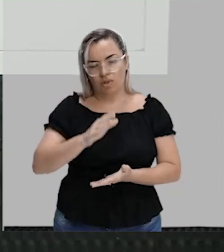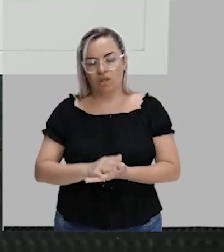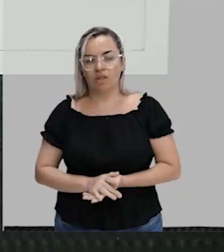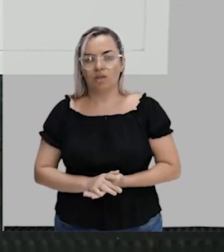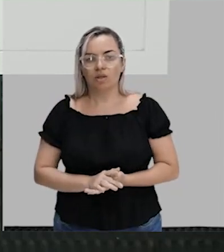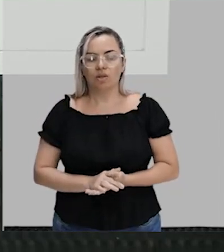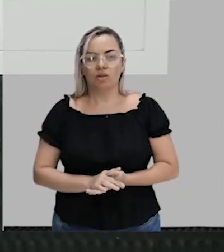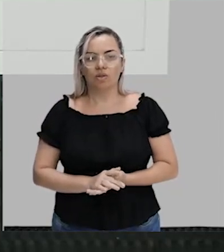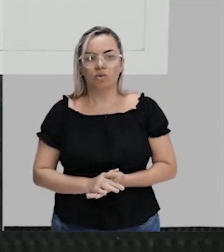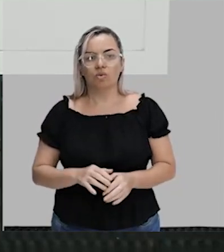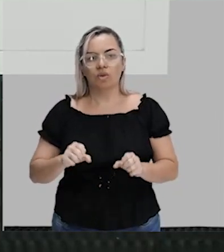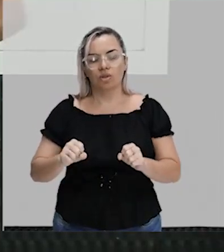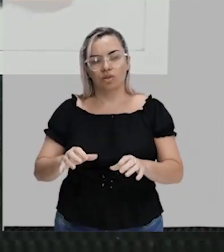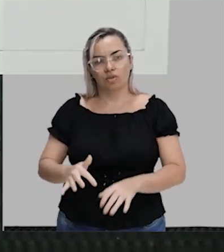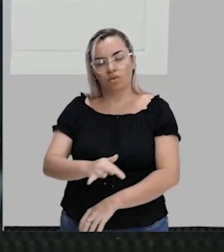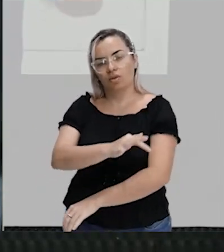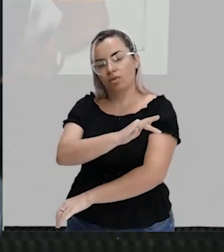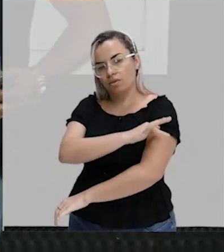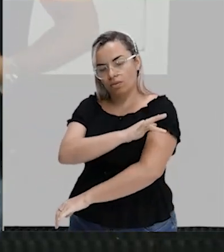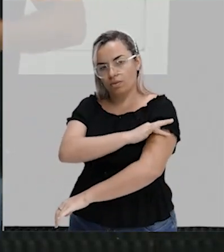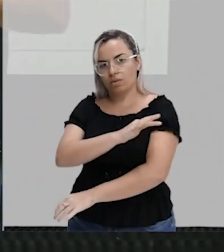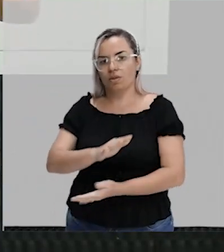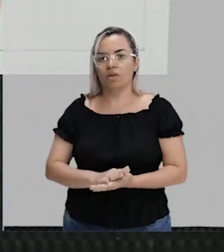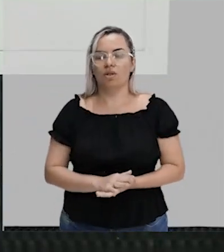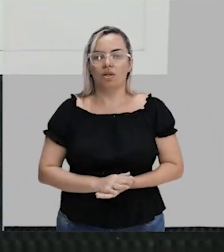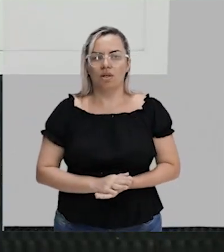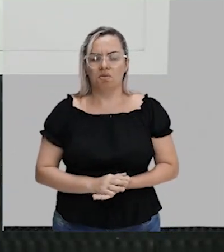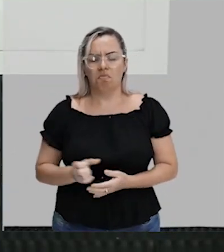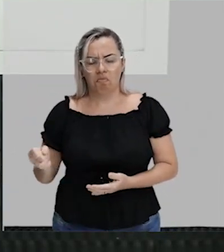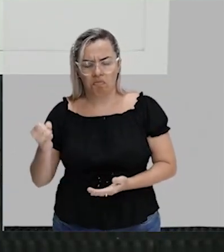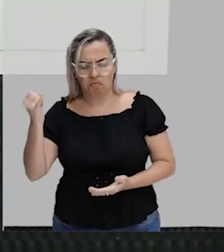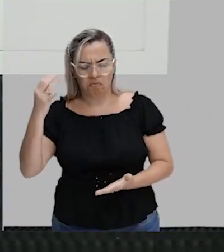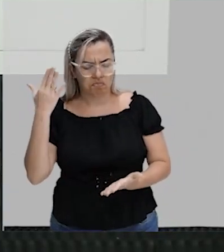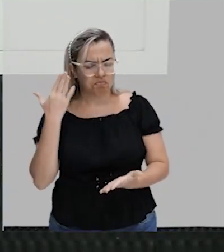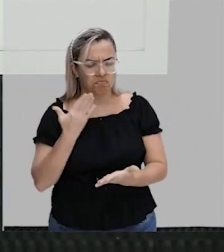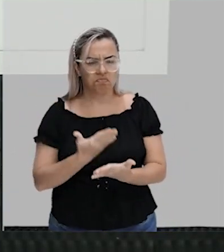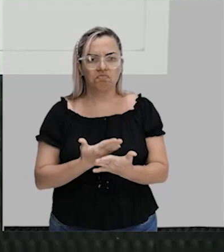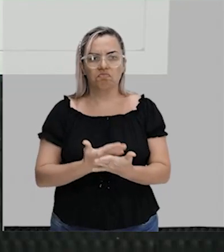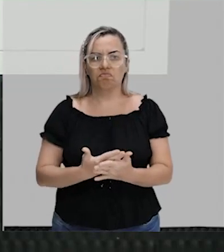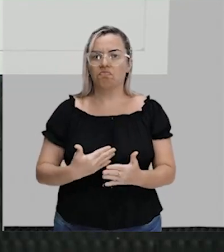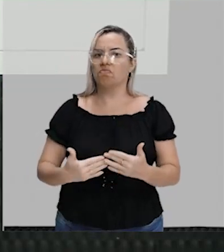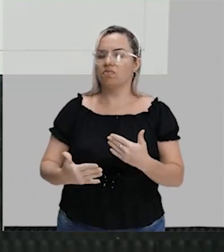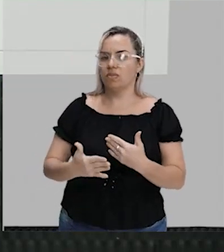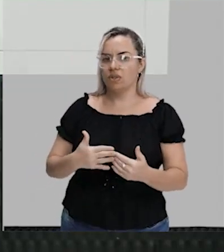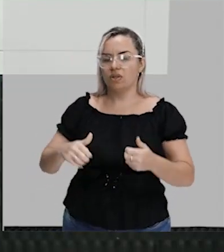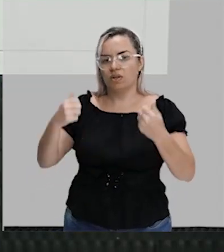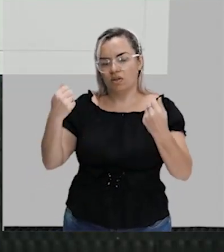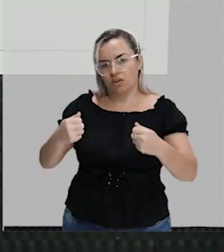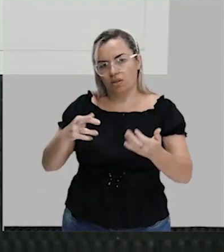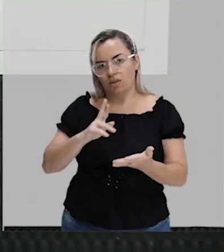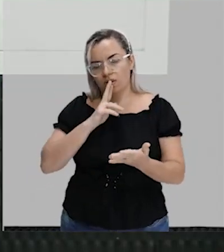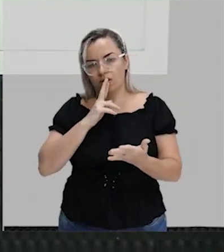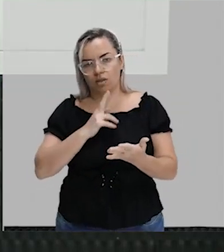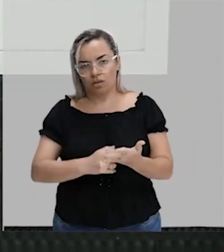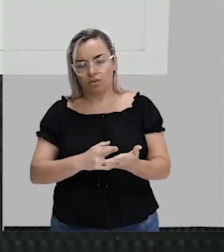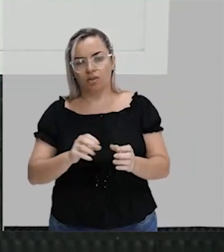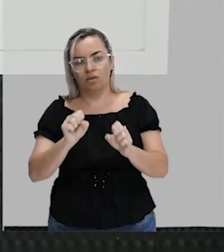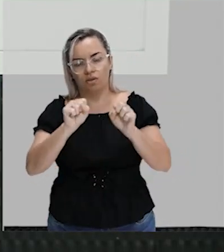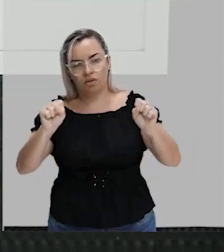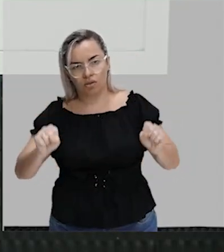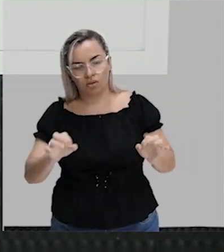fundamental Mas isso é de extrema importância porque você pode estar estudando qualquer coisa e lá precisava que você resolveu o sistema né